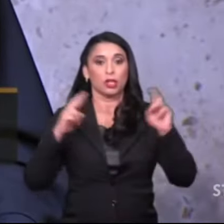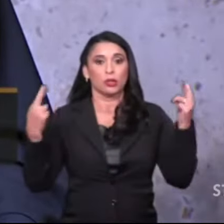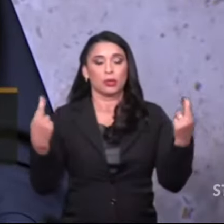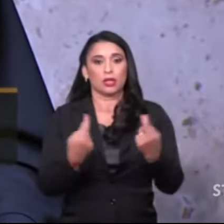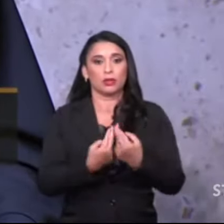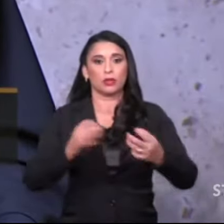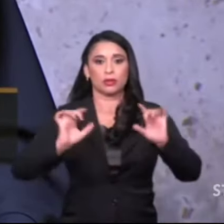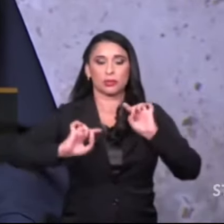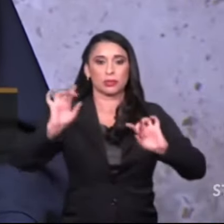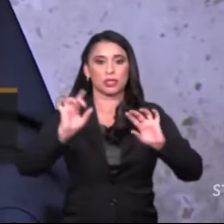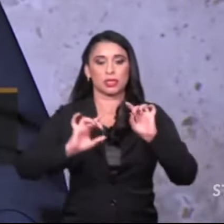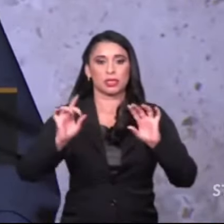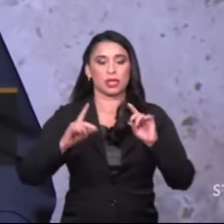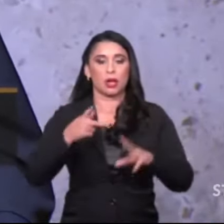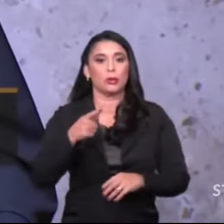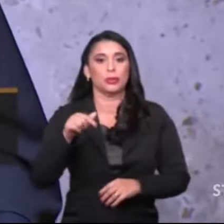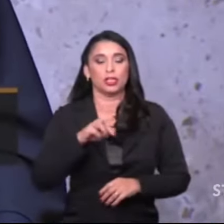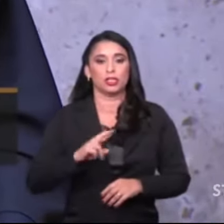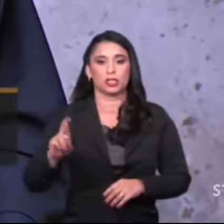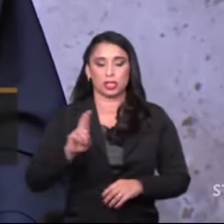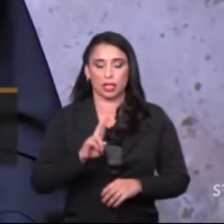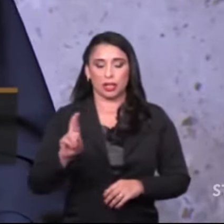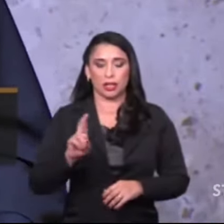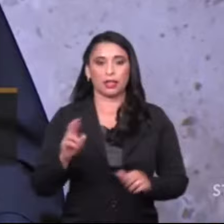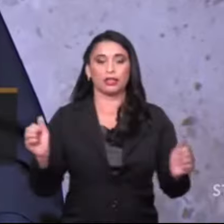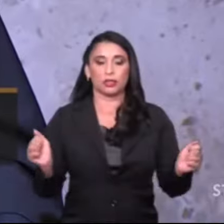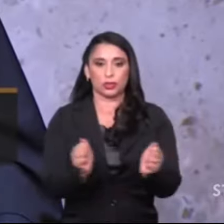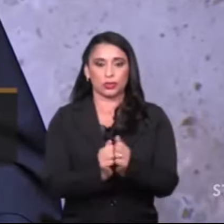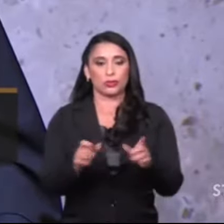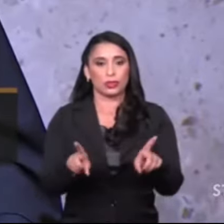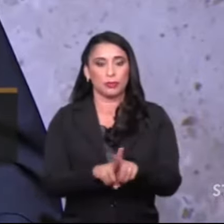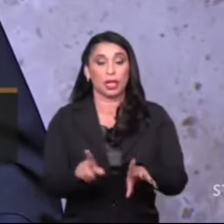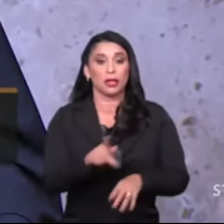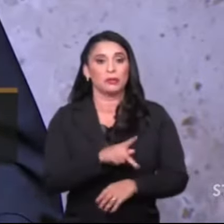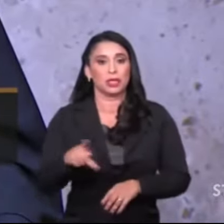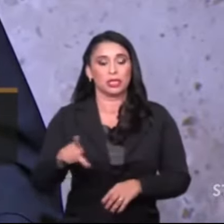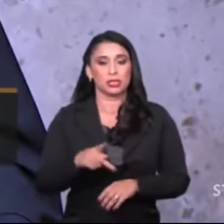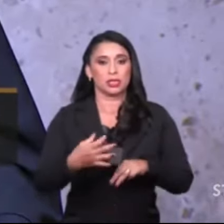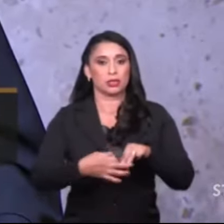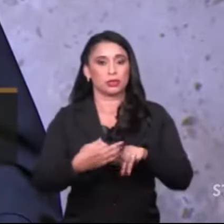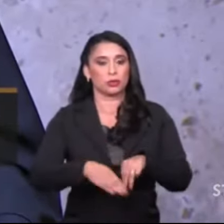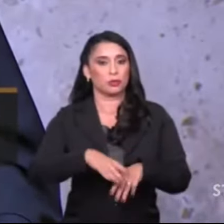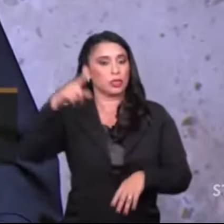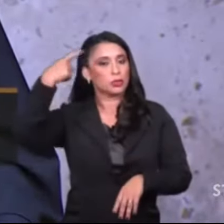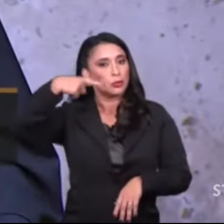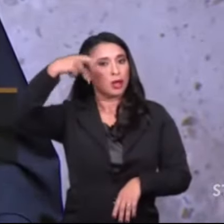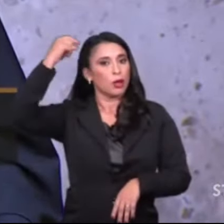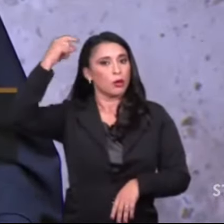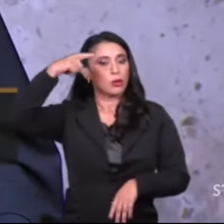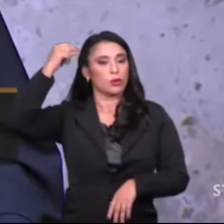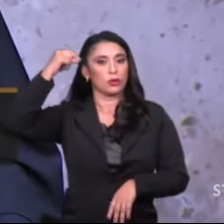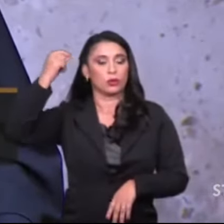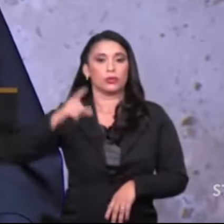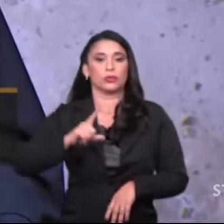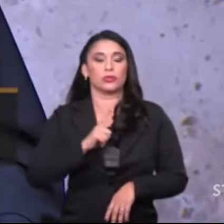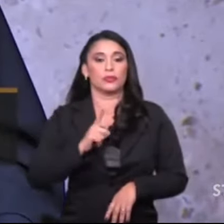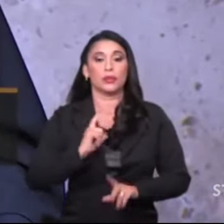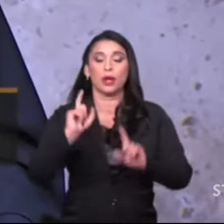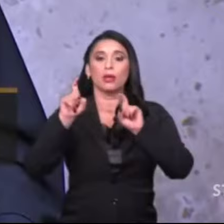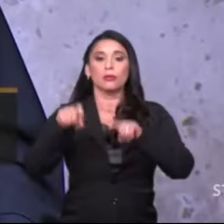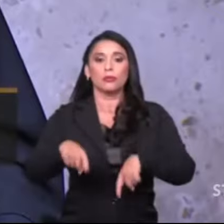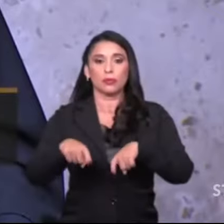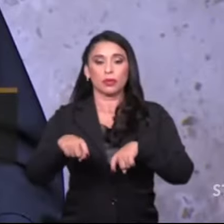o senhor Procurador-Geral da República, doutor Paulo Gonet Branco, sob a presidência do excelentíssimo senhor ministro Luiz Roberto Barroso, tomou